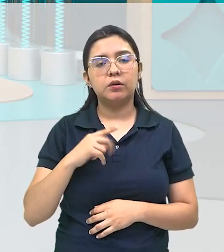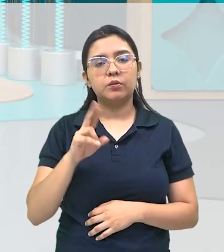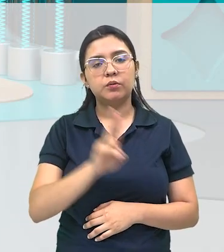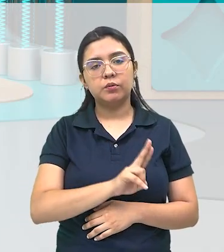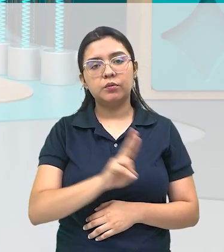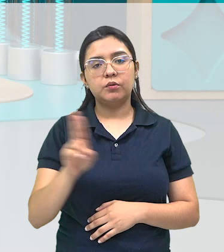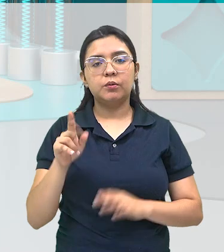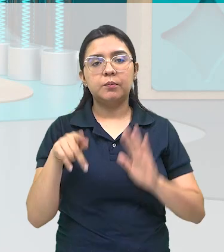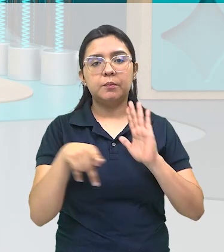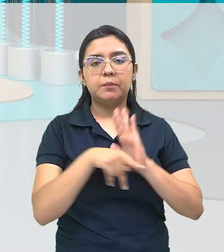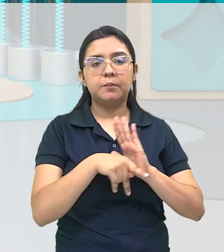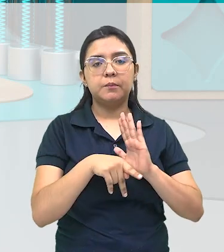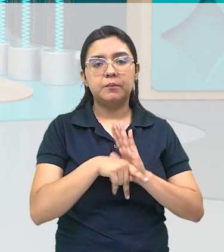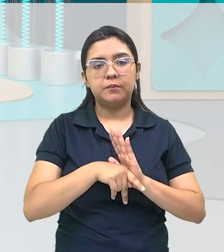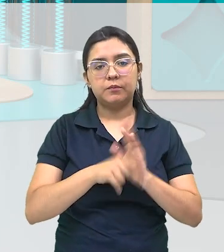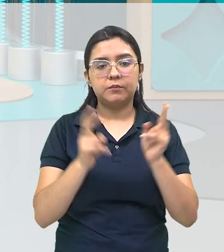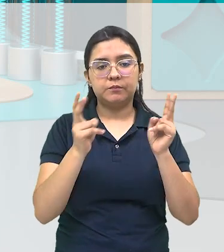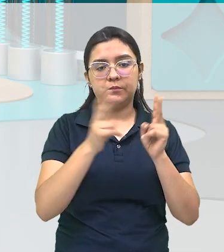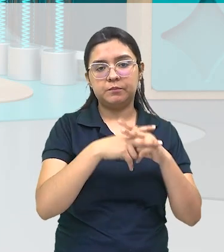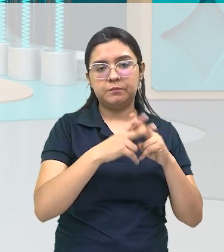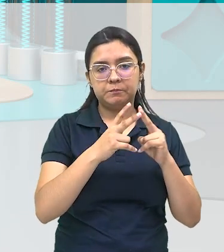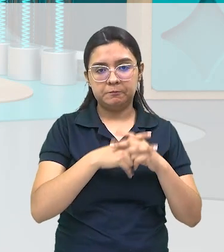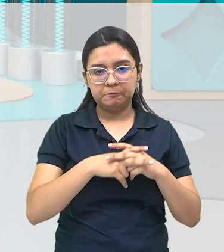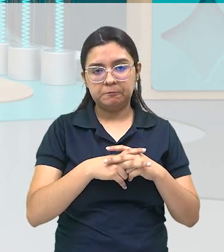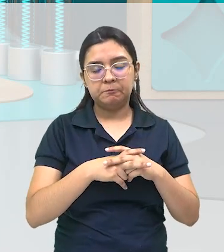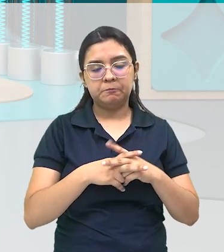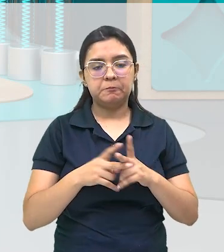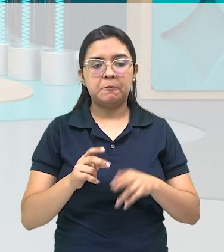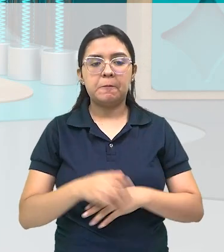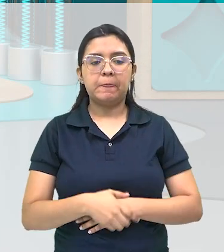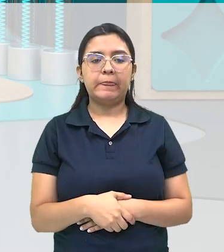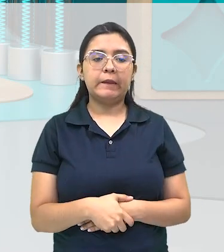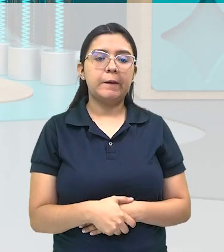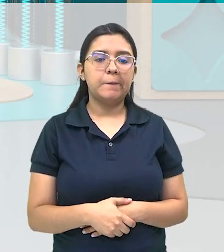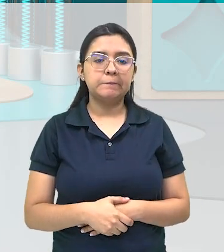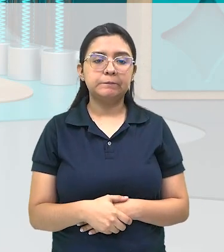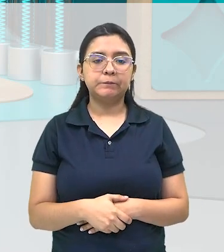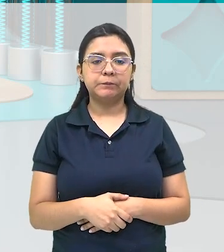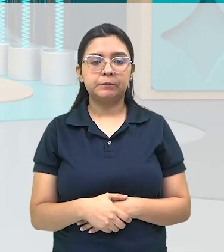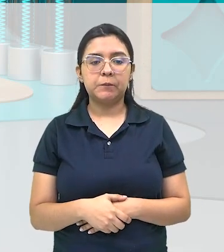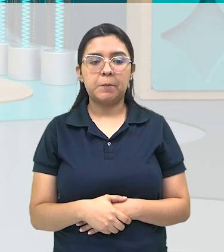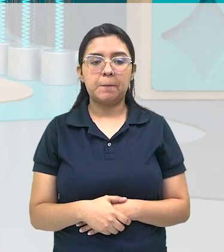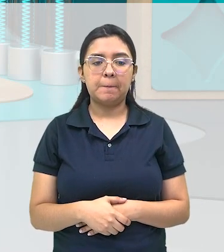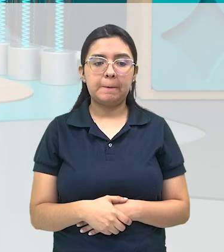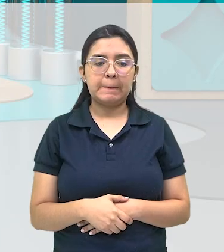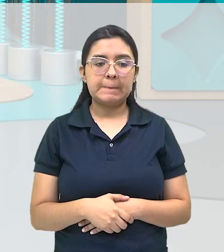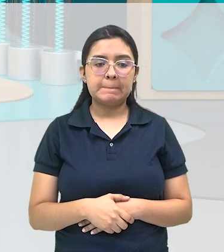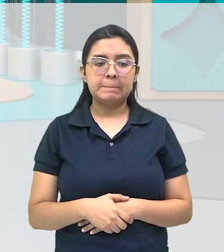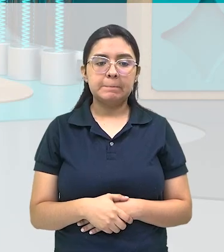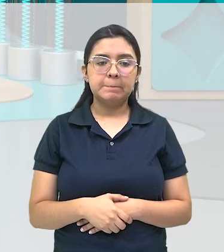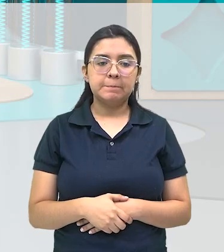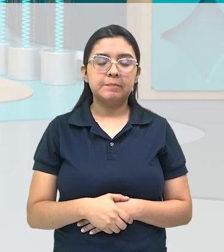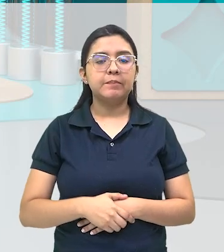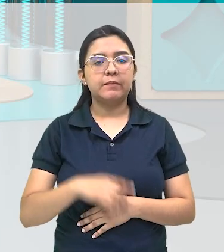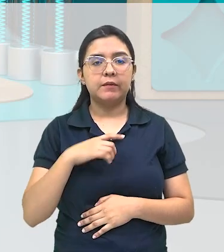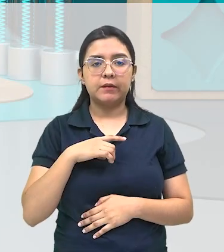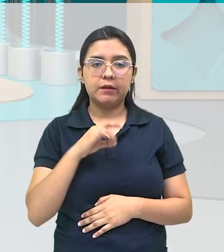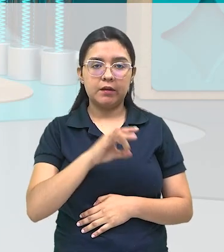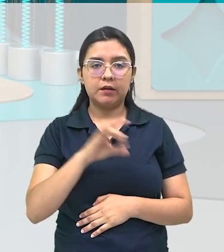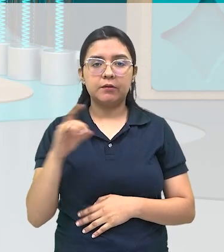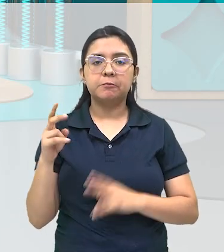Por exemplo, do judô é judogi, do aikido é aikidogi, do karatê é